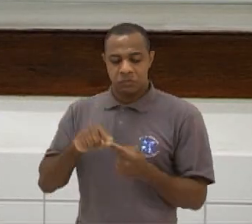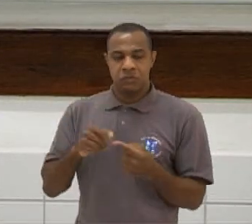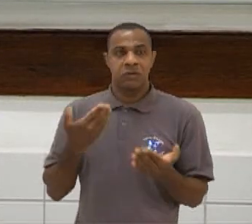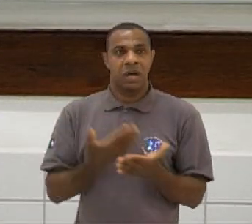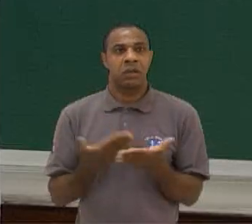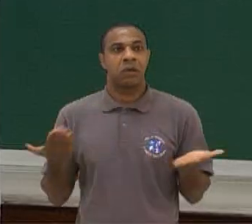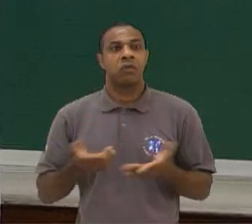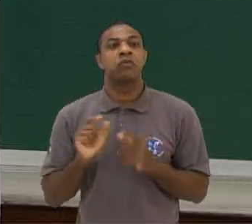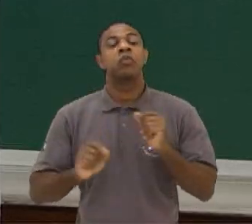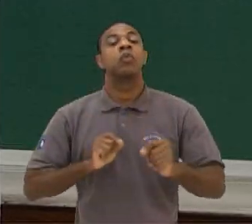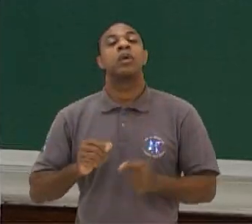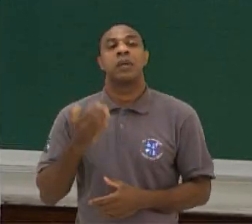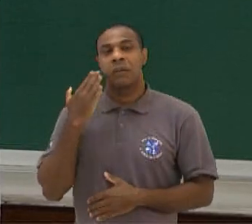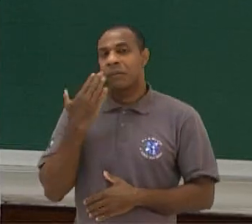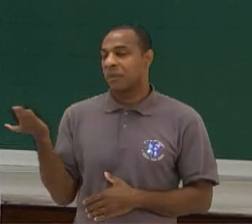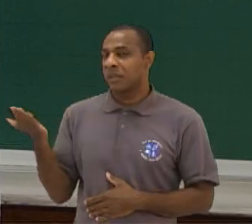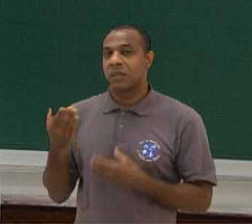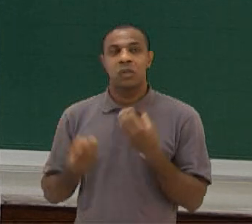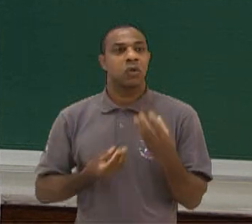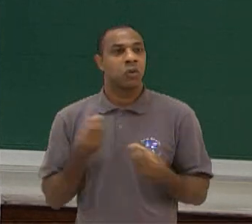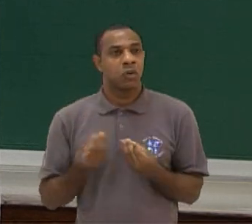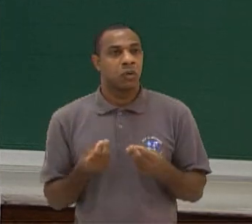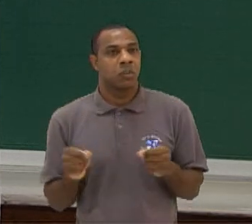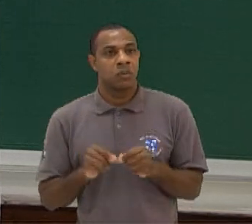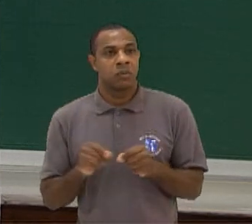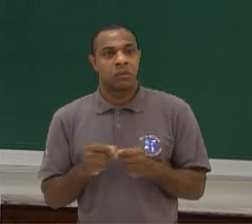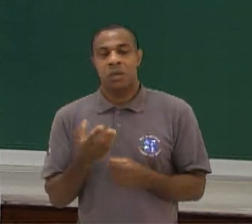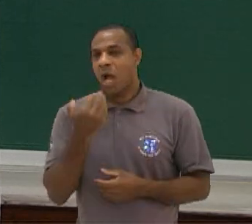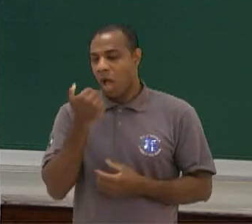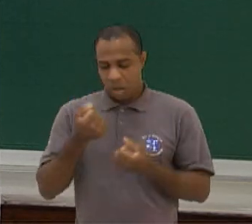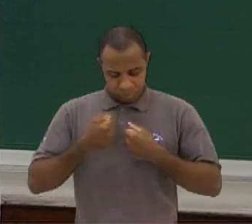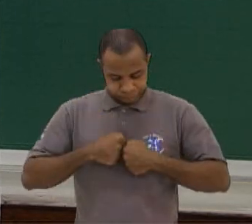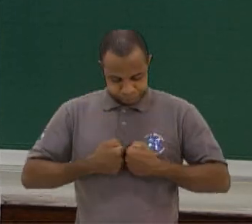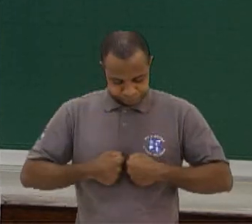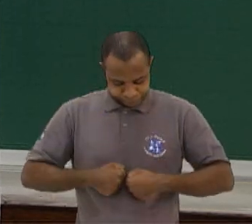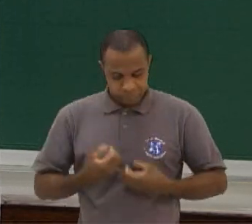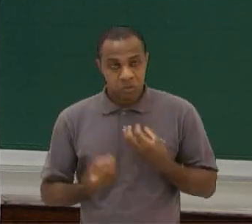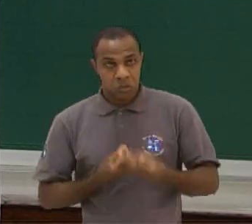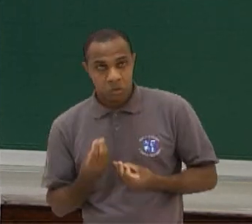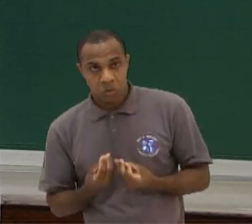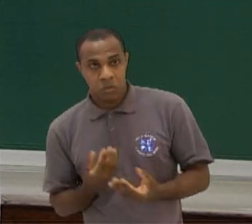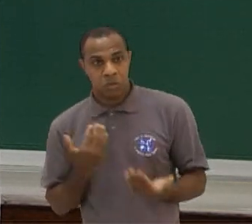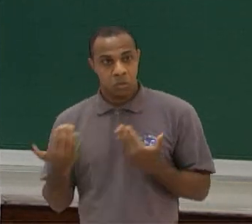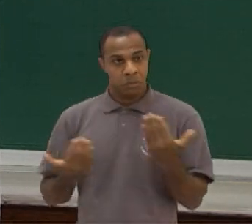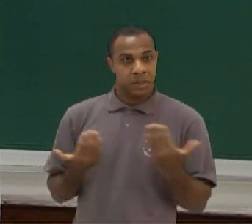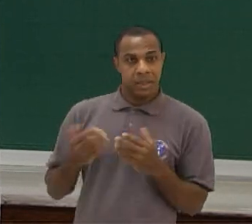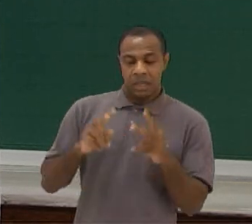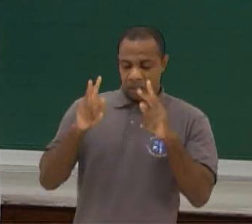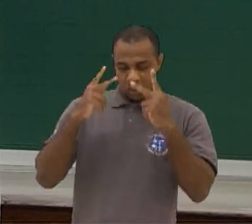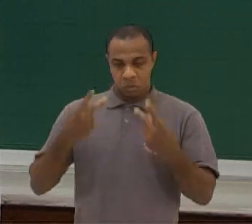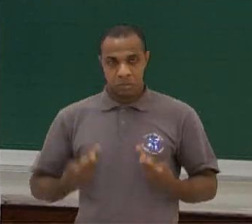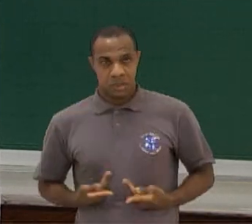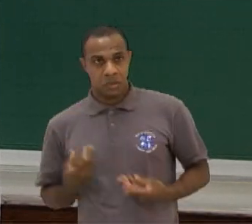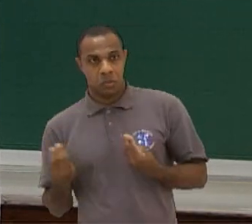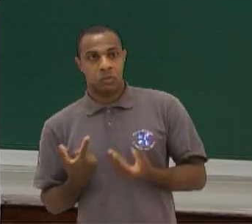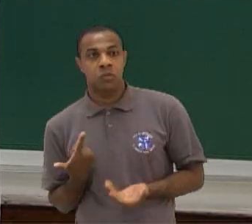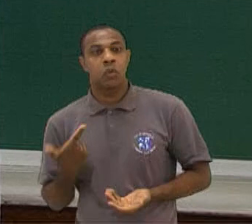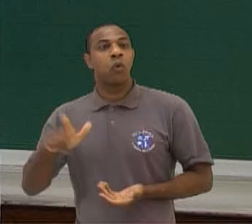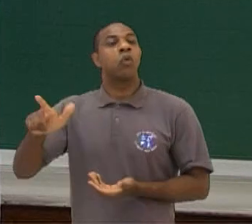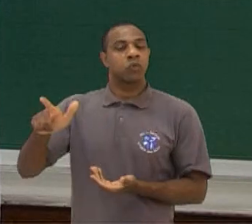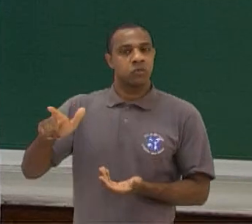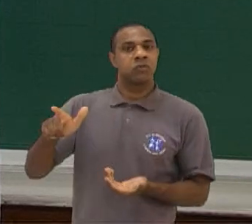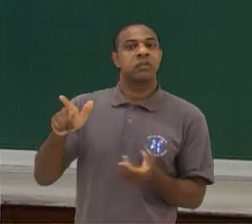acompanhem comigo, entender o funcionamento do sistema digestório humano, comparar o sistema digestório humano com os demais mamíferos. Temos